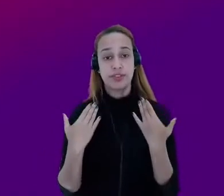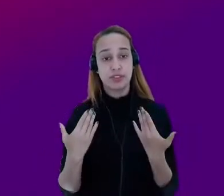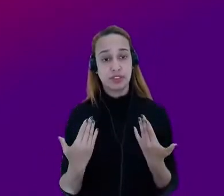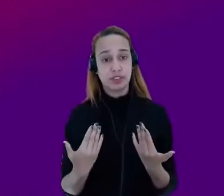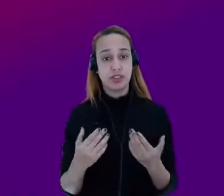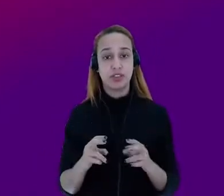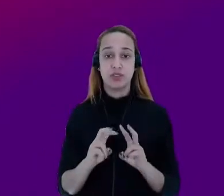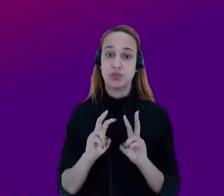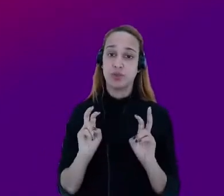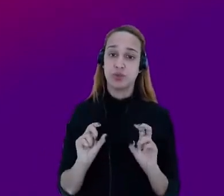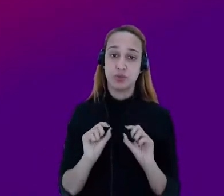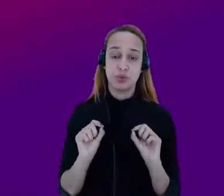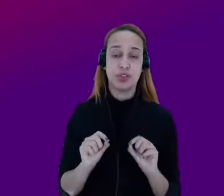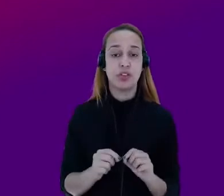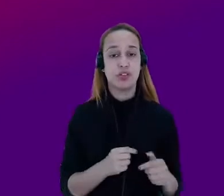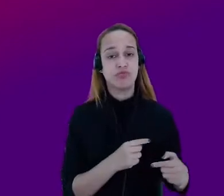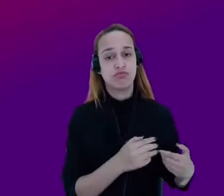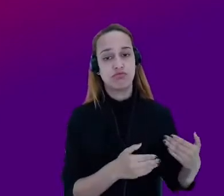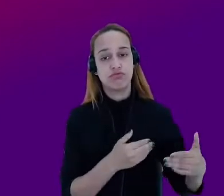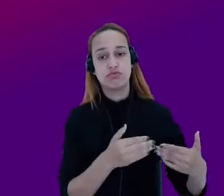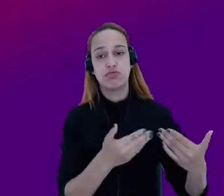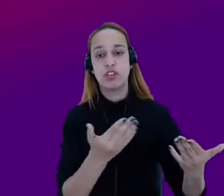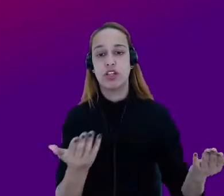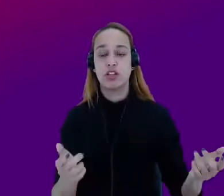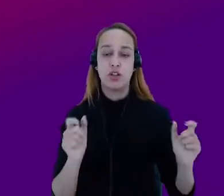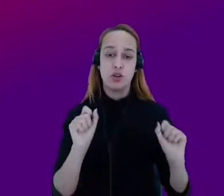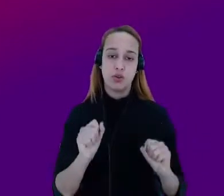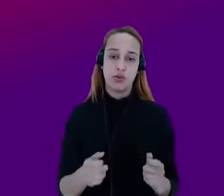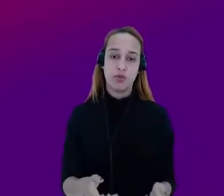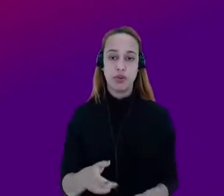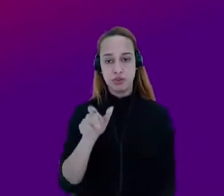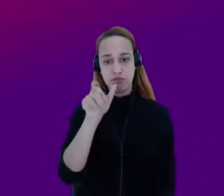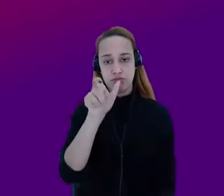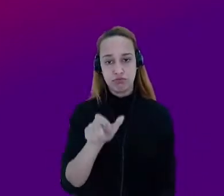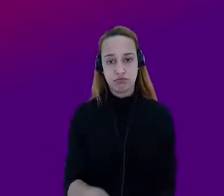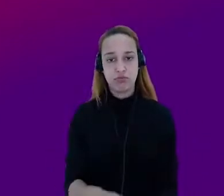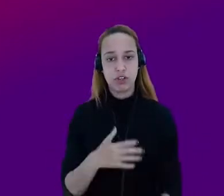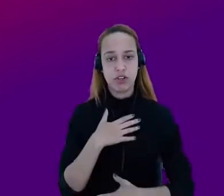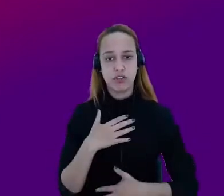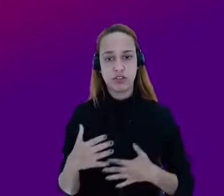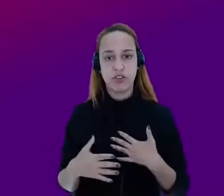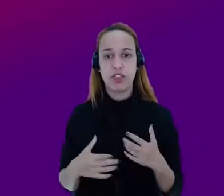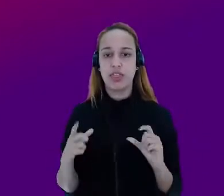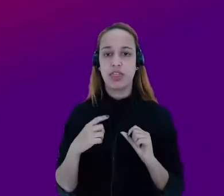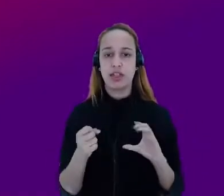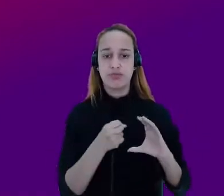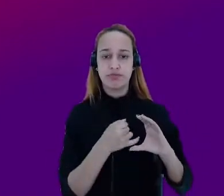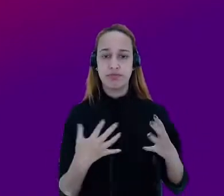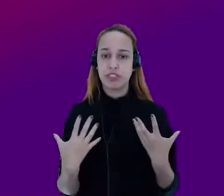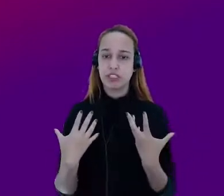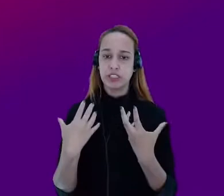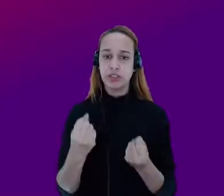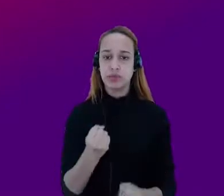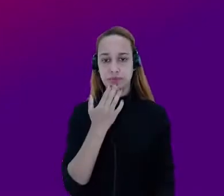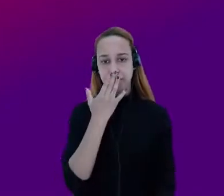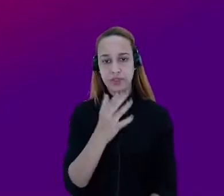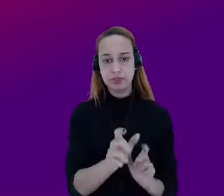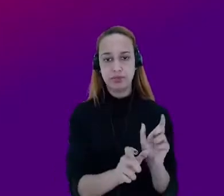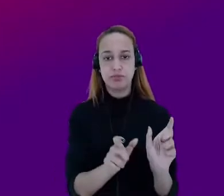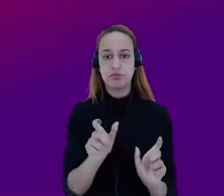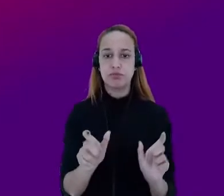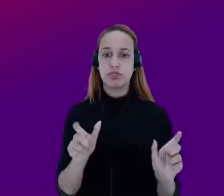as gerações, né? Quando você fala de pessoa física, você tem perfis de aceitação por tipo de pessoa, você tem perfis